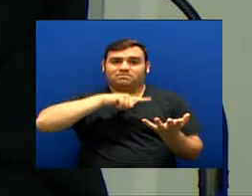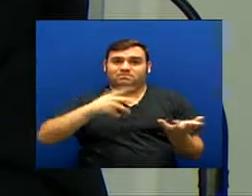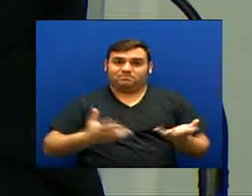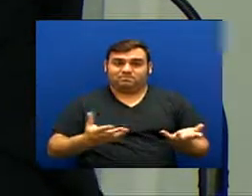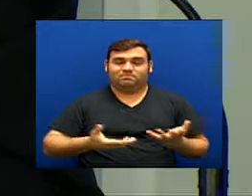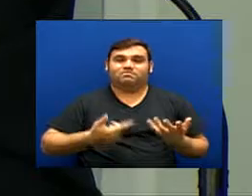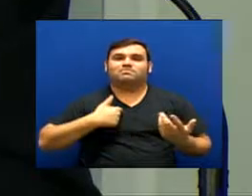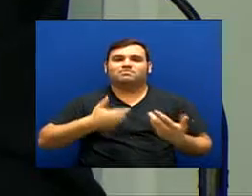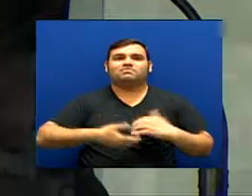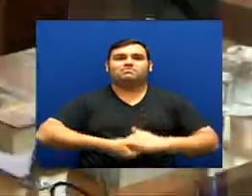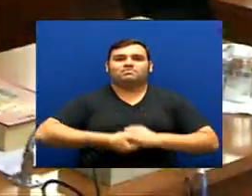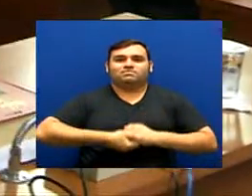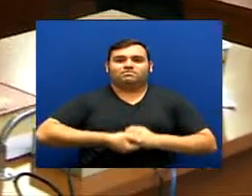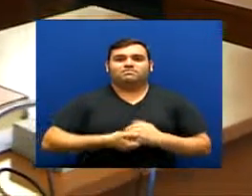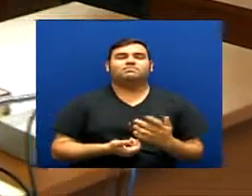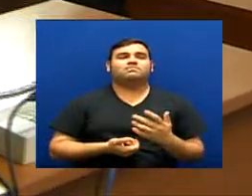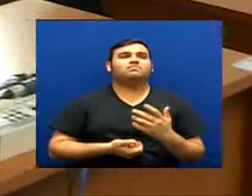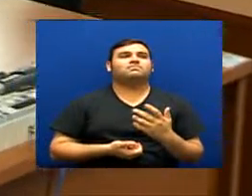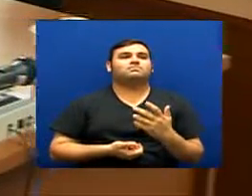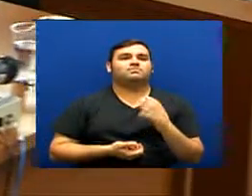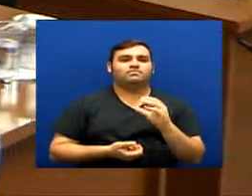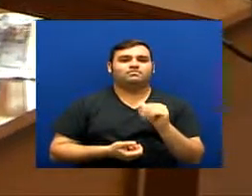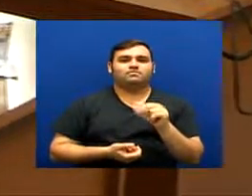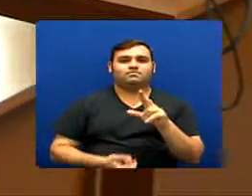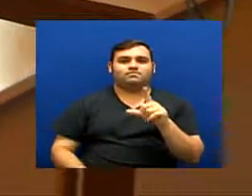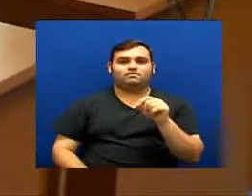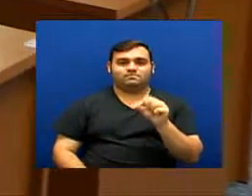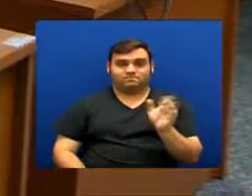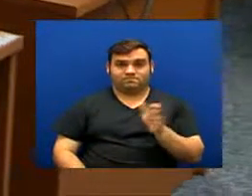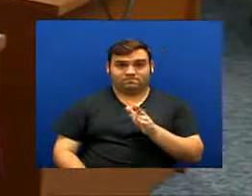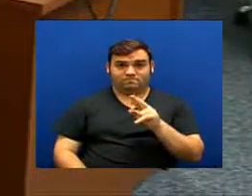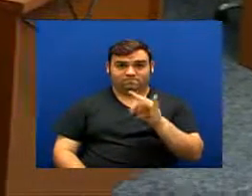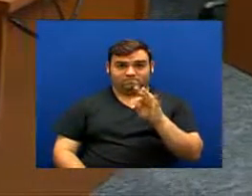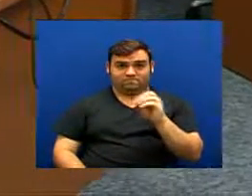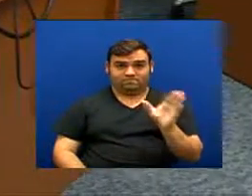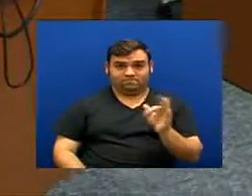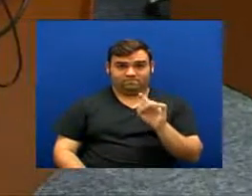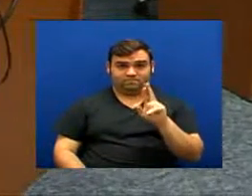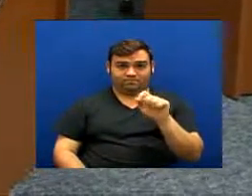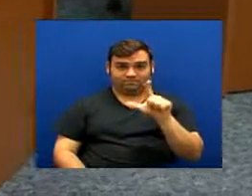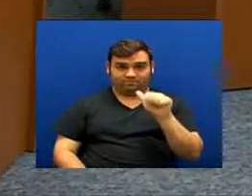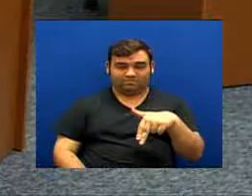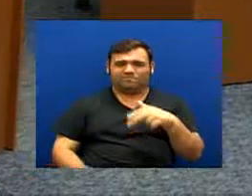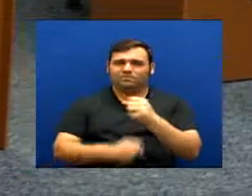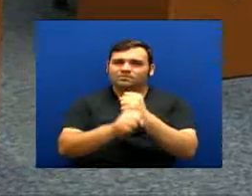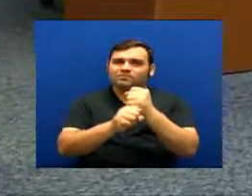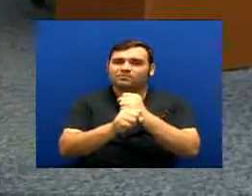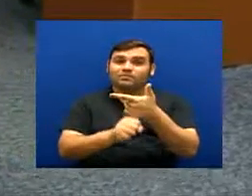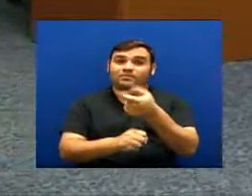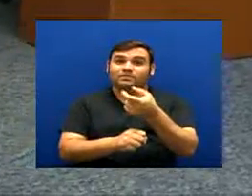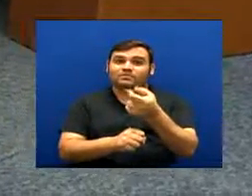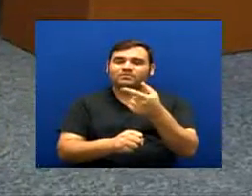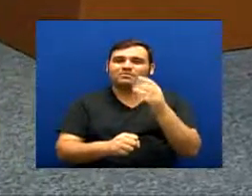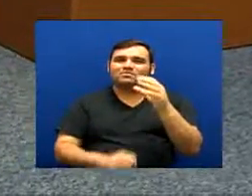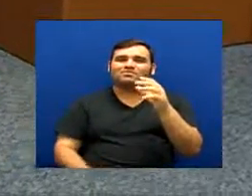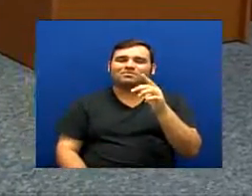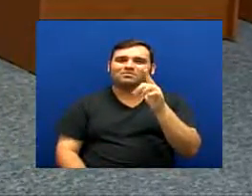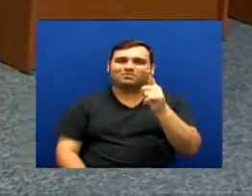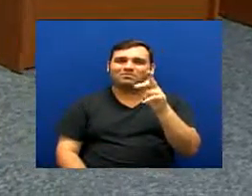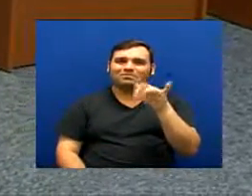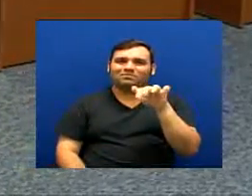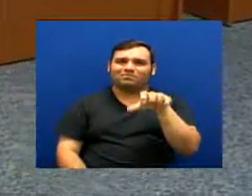mas eu fiz um esforço grande, porque não por mim, mas pela palavra de Deus,